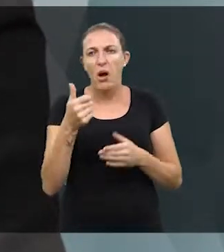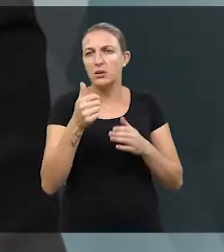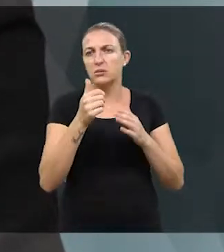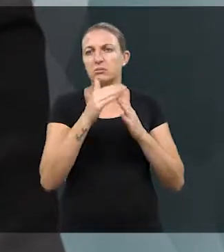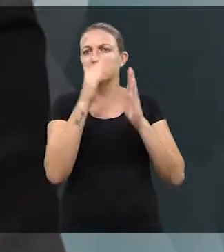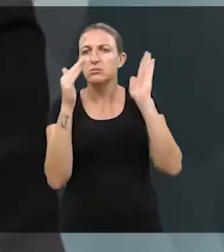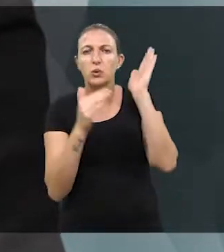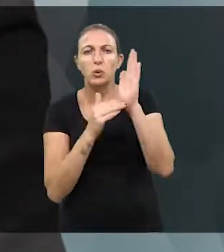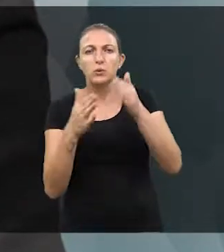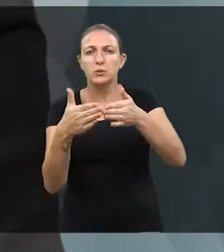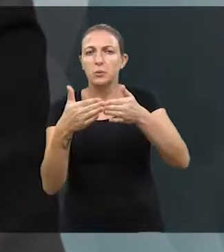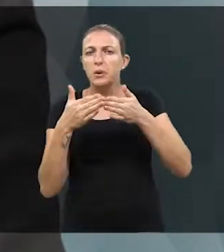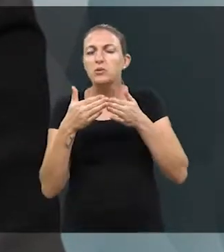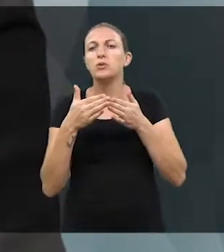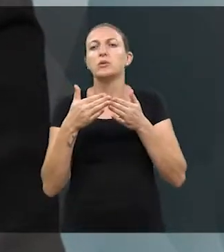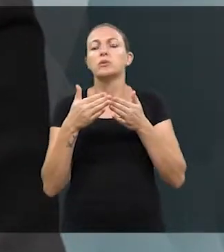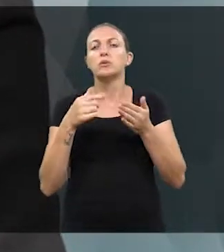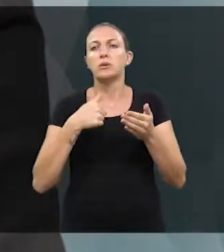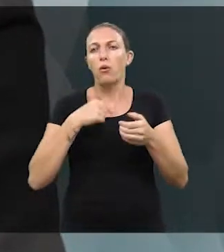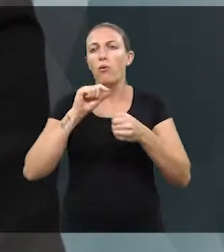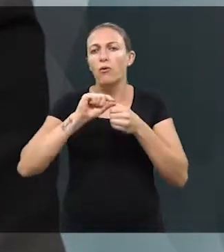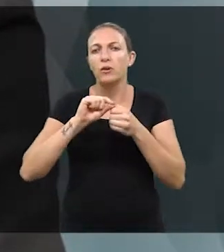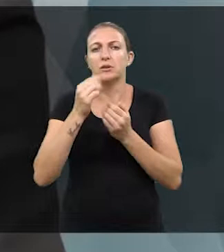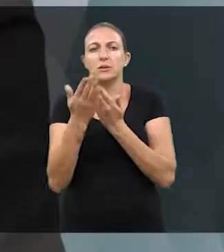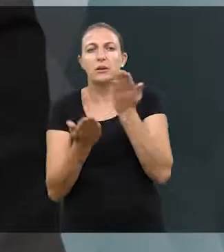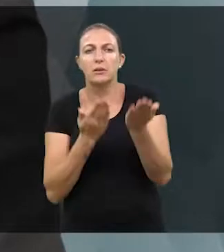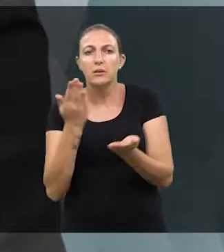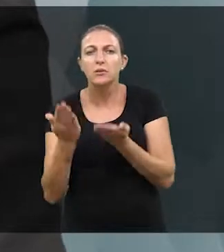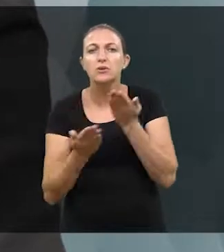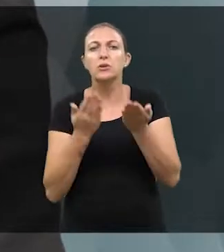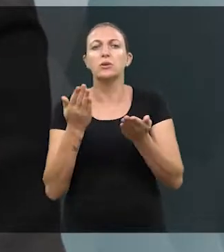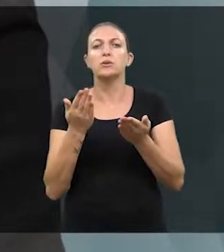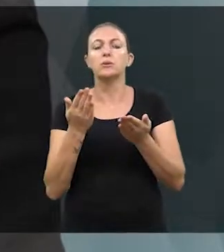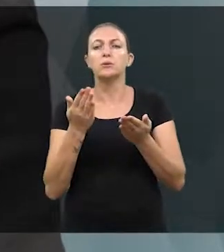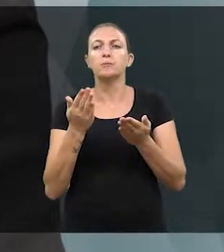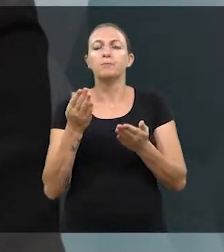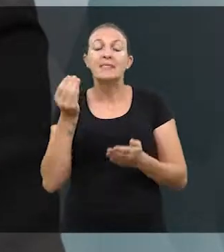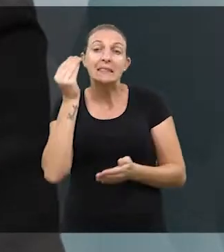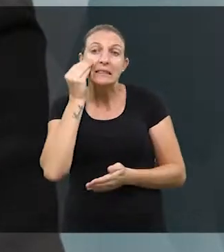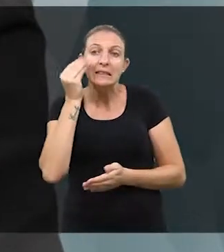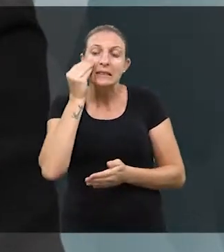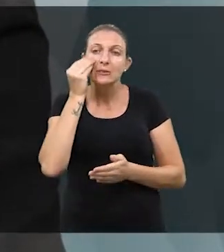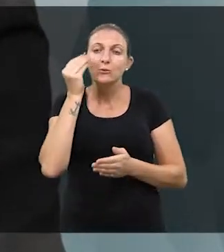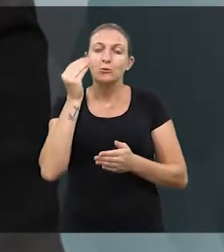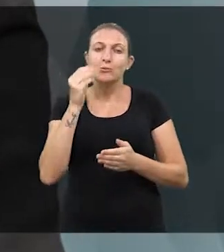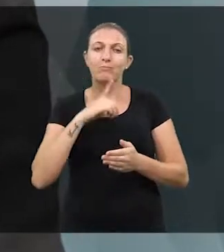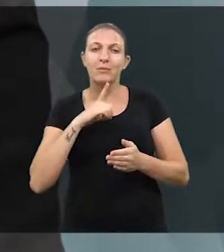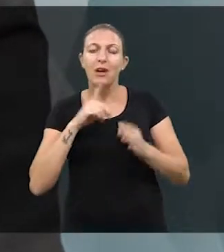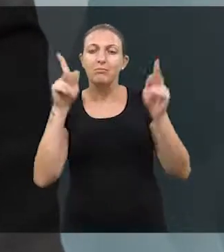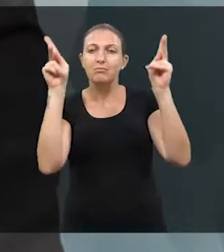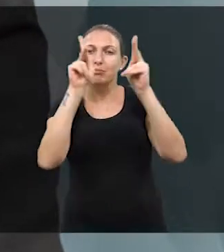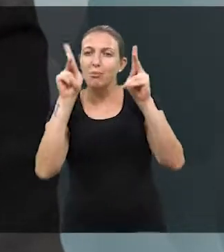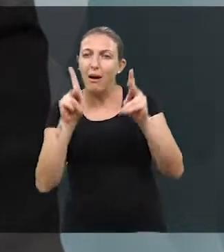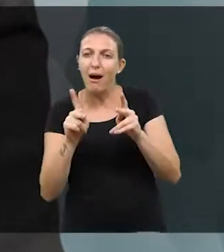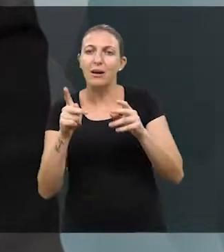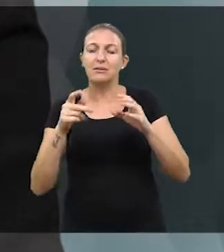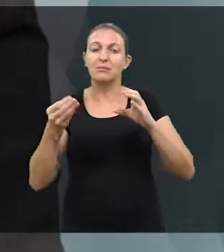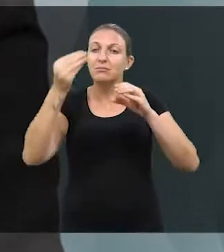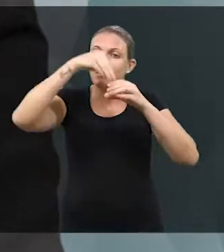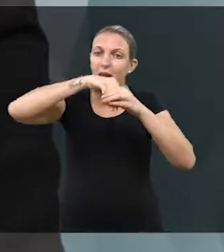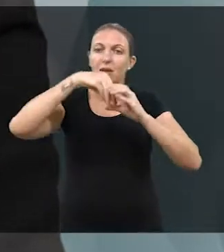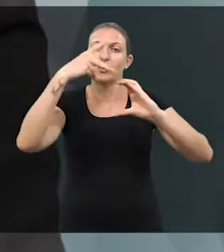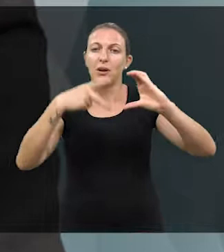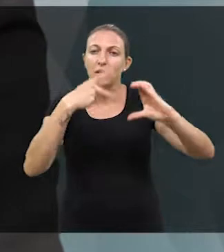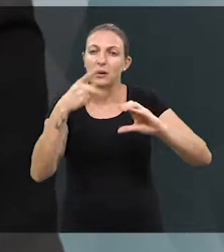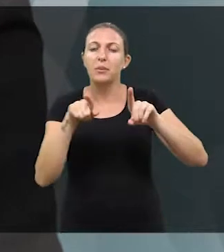né a gente tem sido atendido e temos procurado andar em harmonia né com dentro da câmara de vereadores e também com o poder executivo para que as